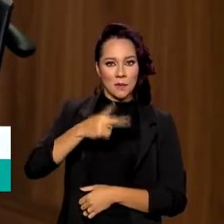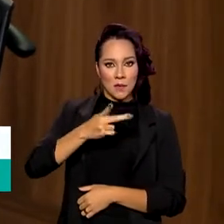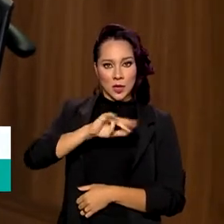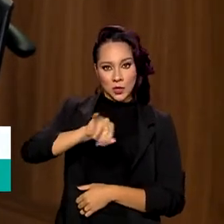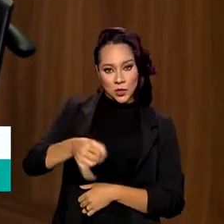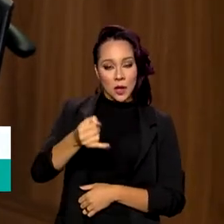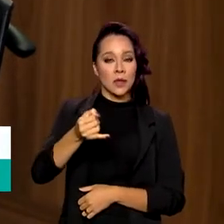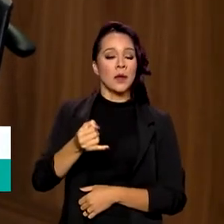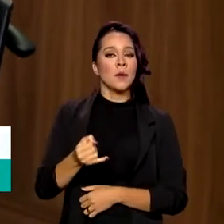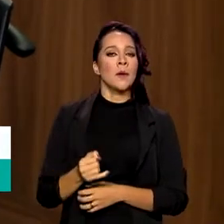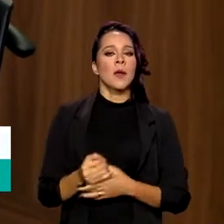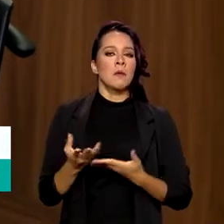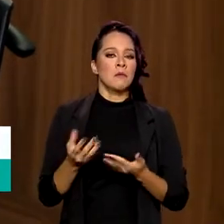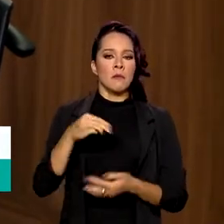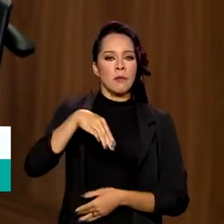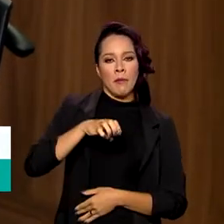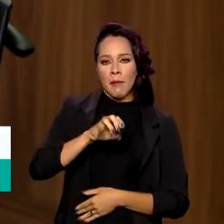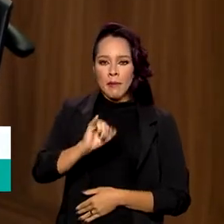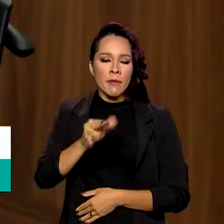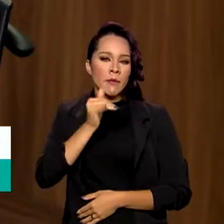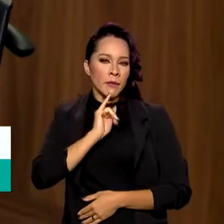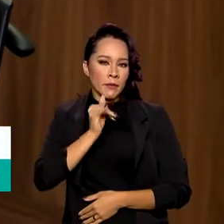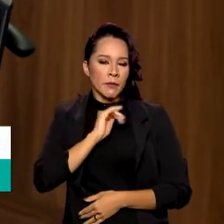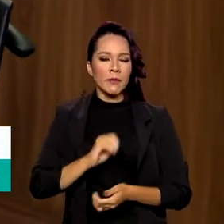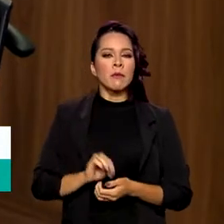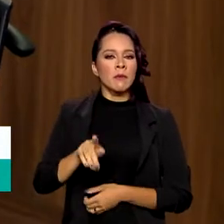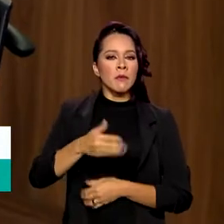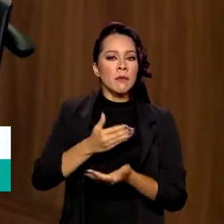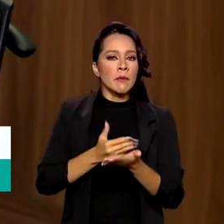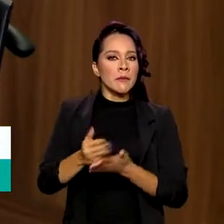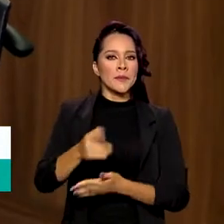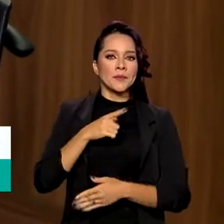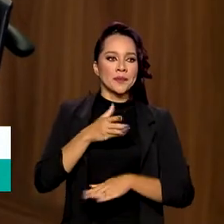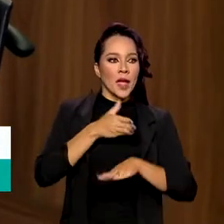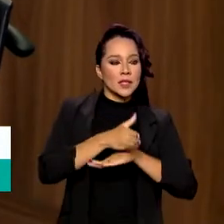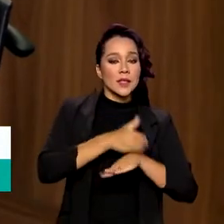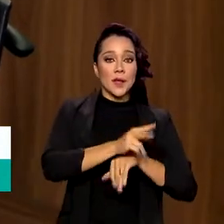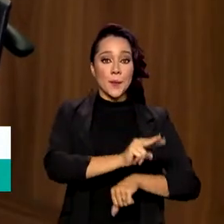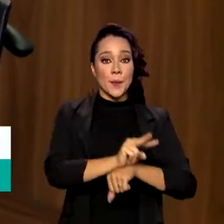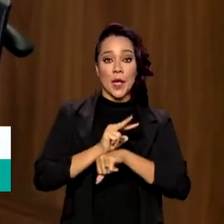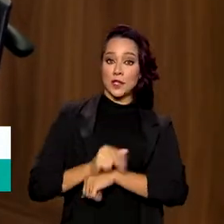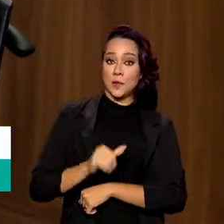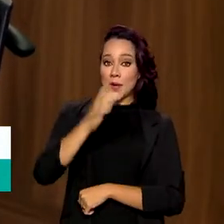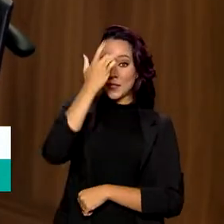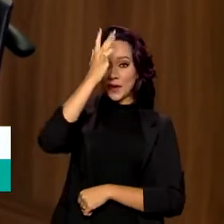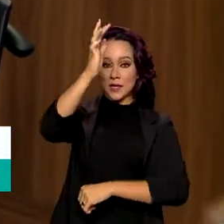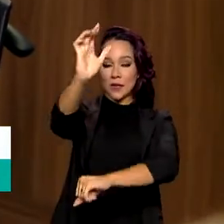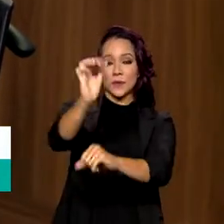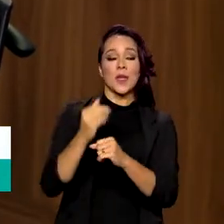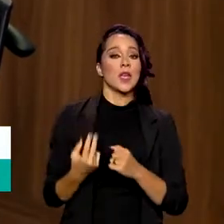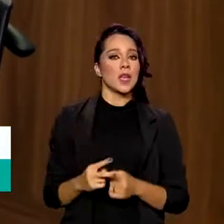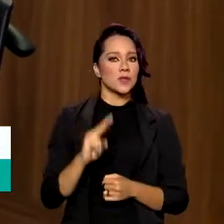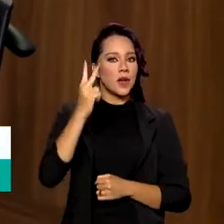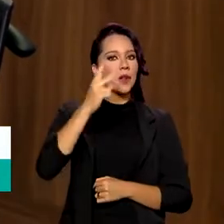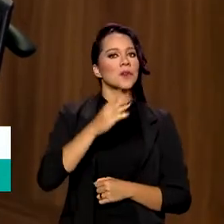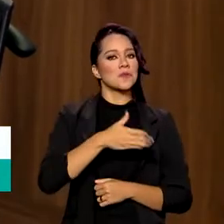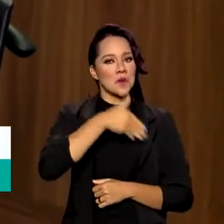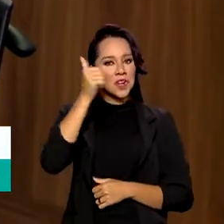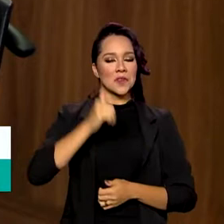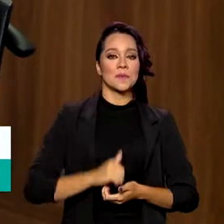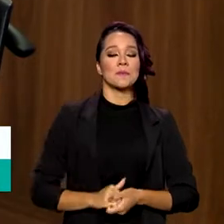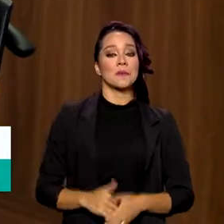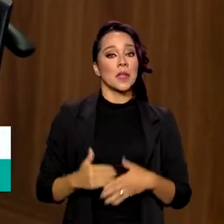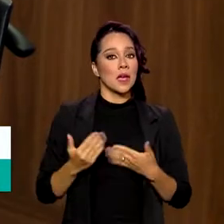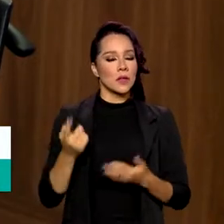empresa como microempreendedor por exemplo ela começa a ter acesso à crédito muito mais fácil e a valores muito maiores